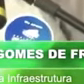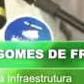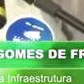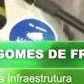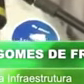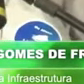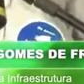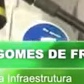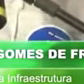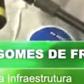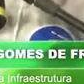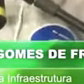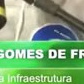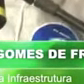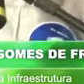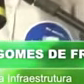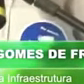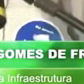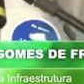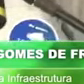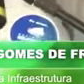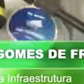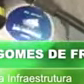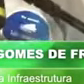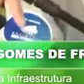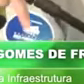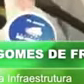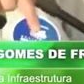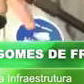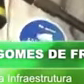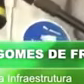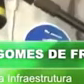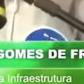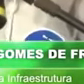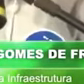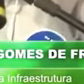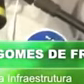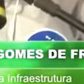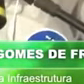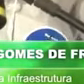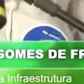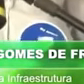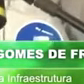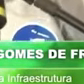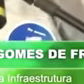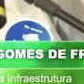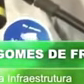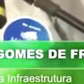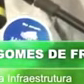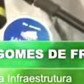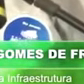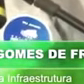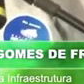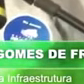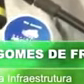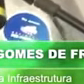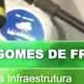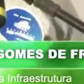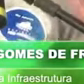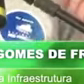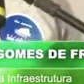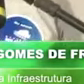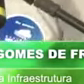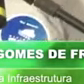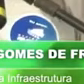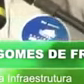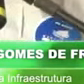a tecnologia que não existe em lugar nenhum do mundo é por isso que a produtividade aqui é tão alta e e o